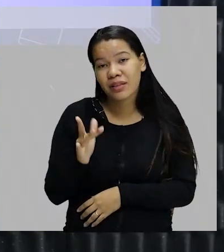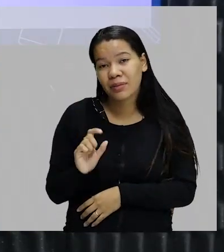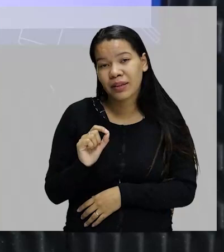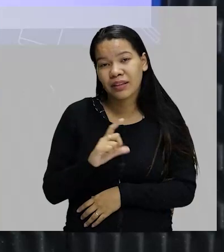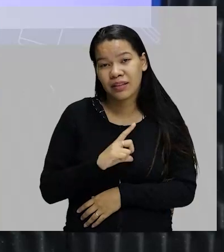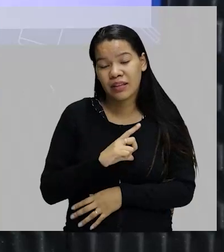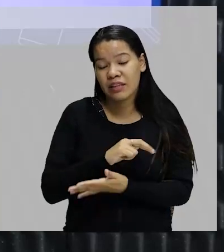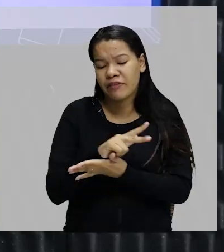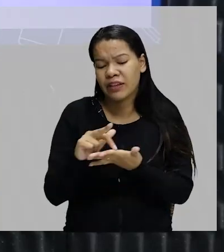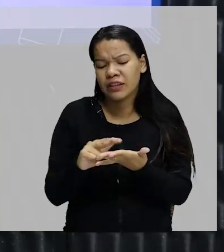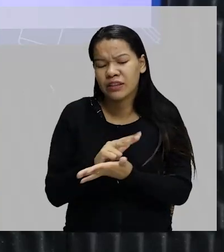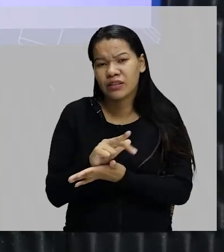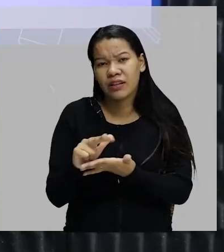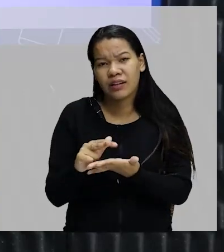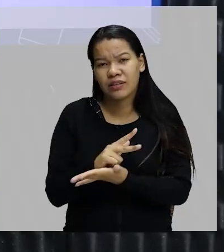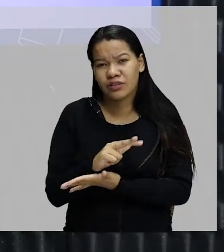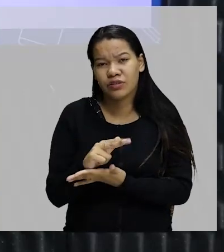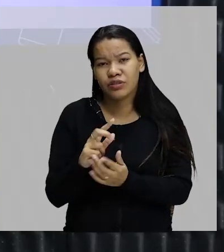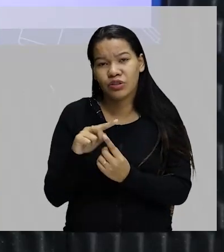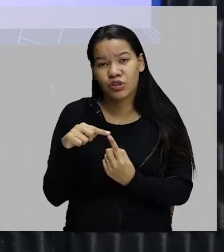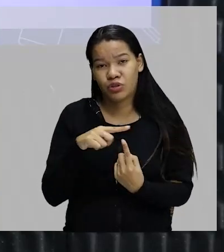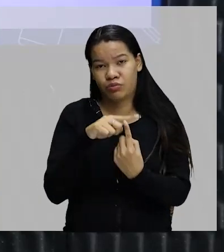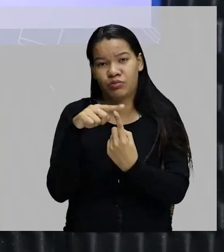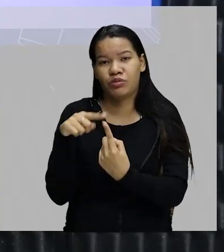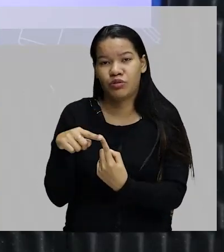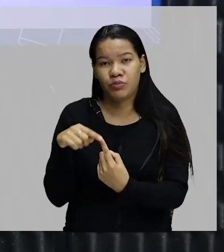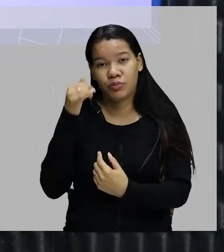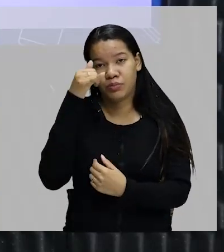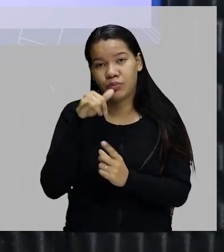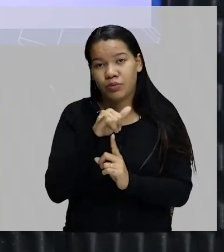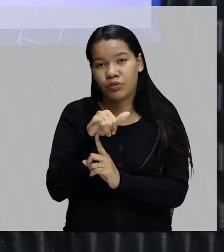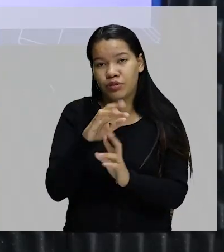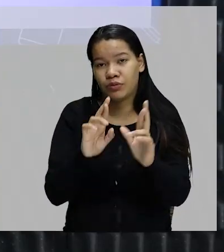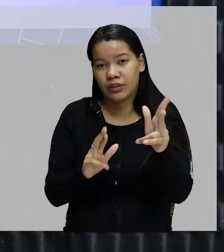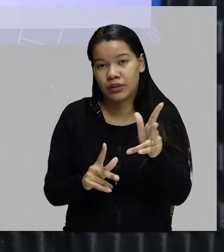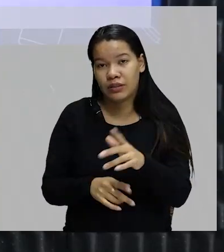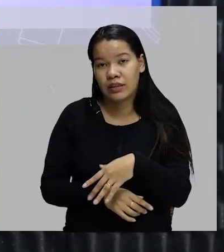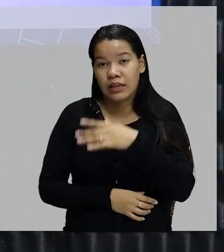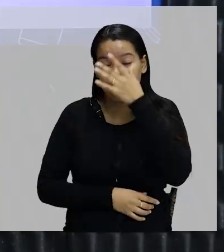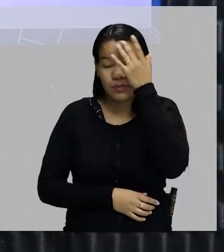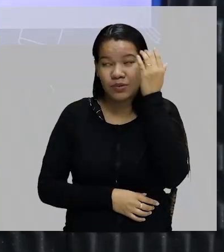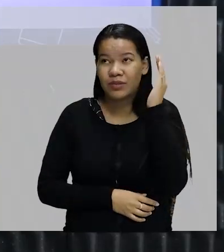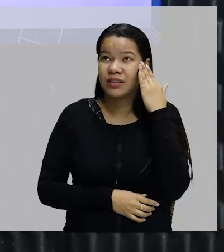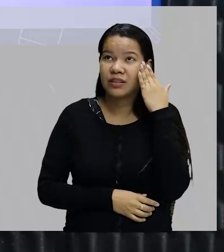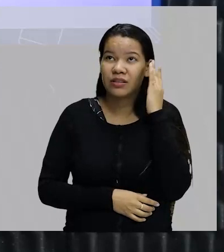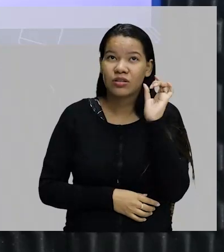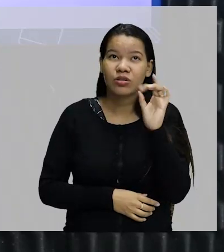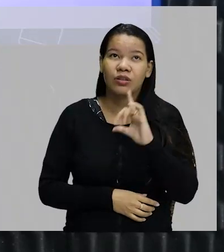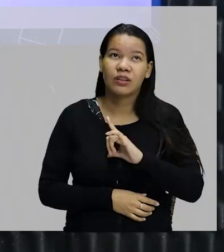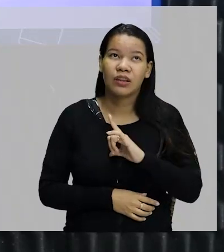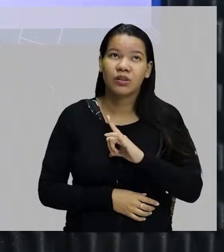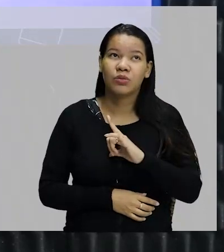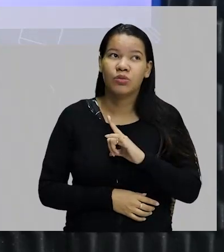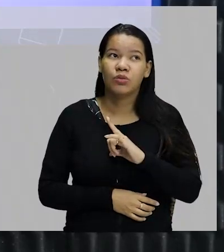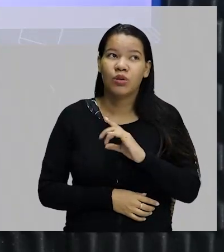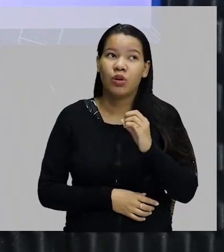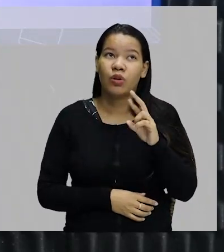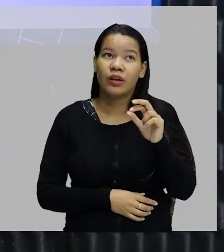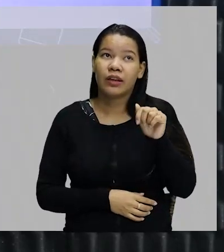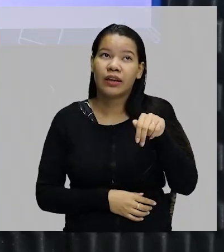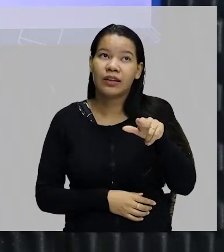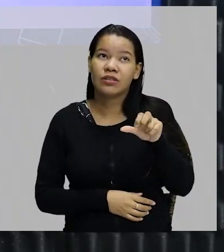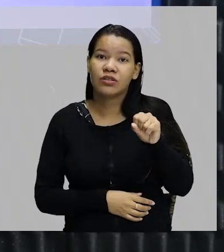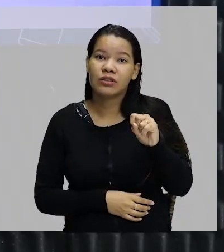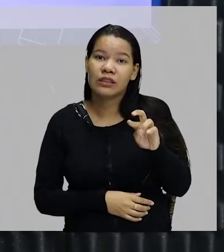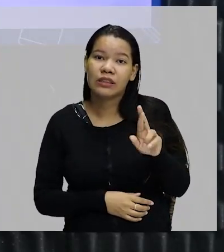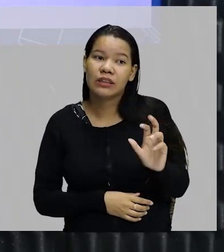essa variedade toda de sotaques. Muitas pessoas entendem que existem só o sotaque de orquestra, que são